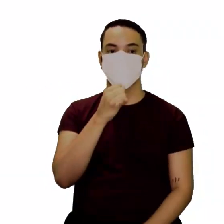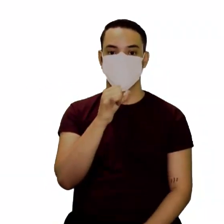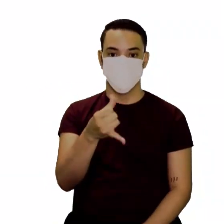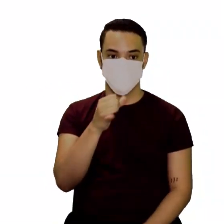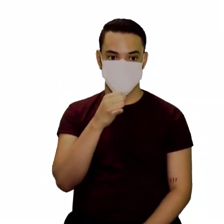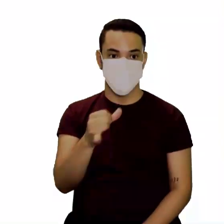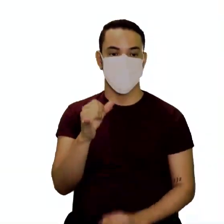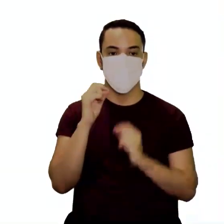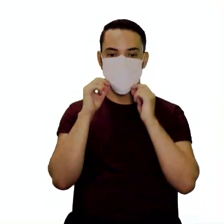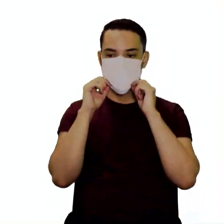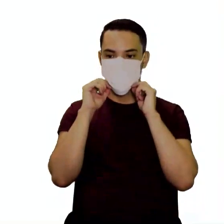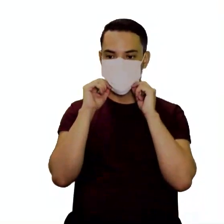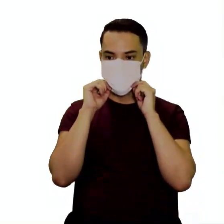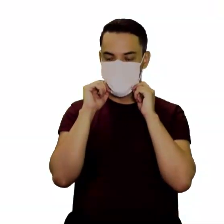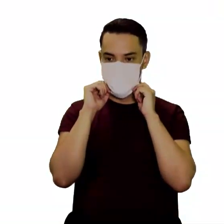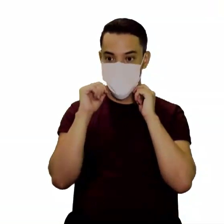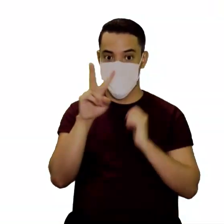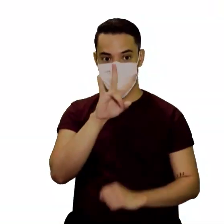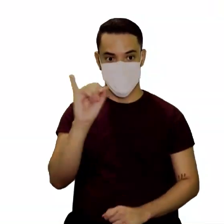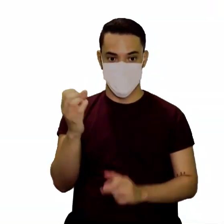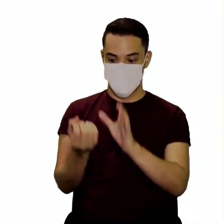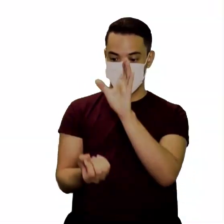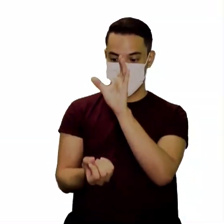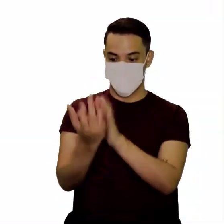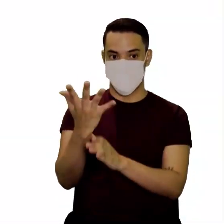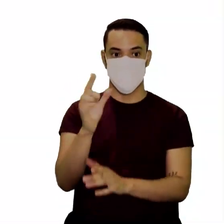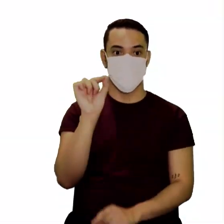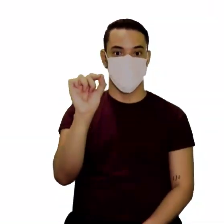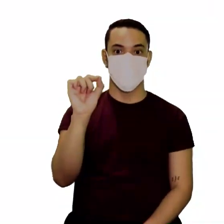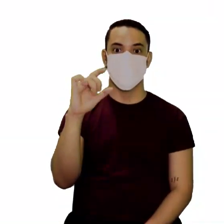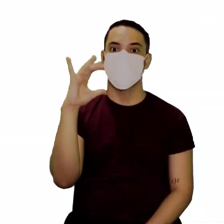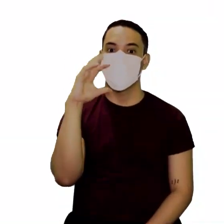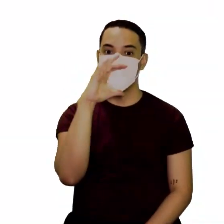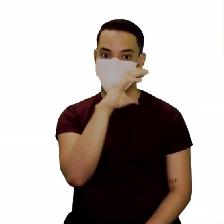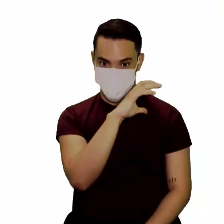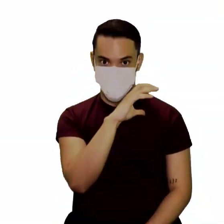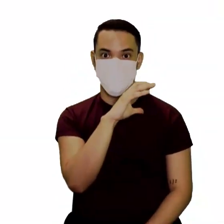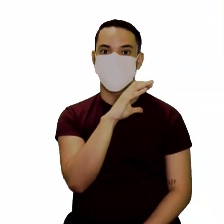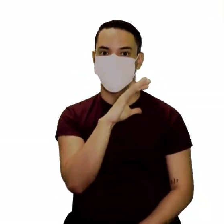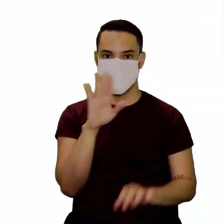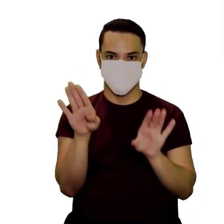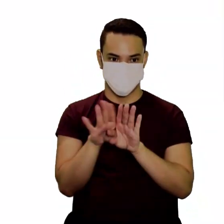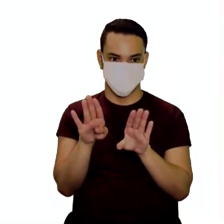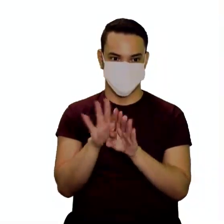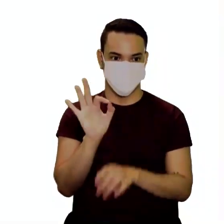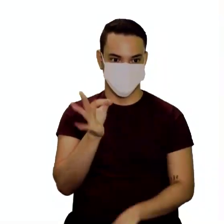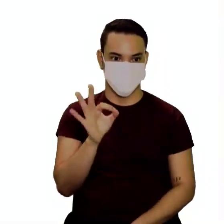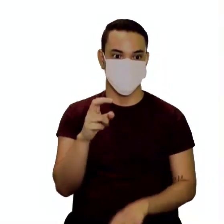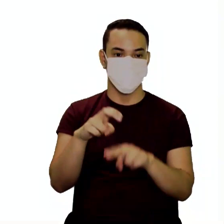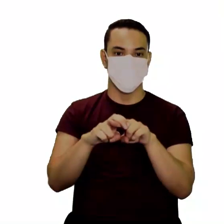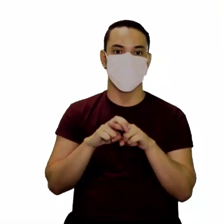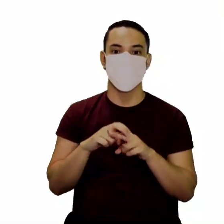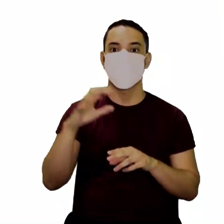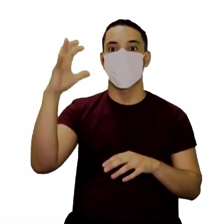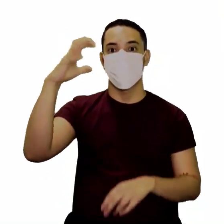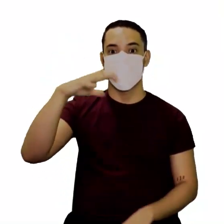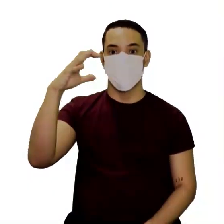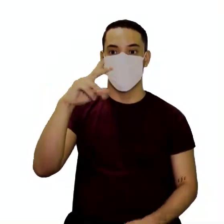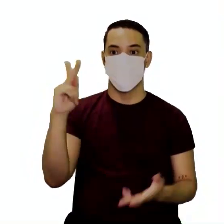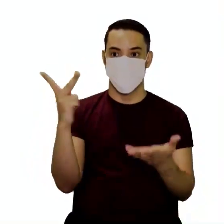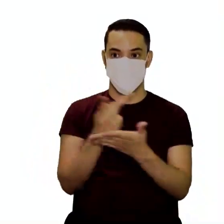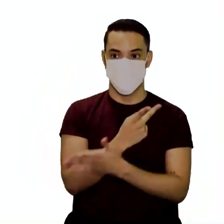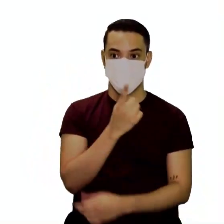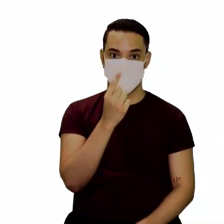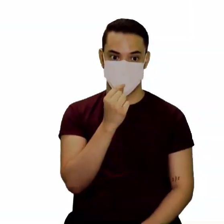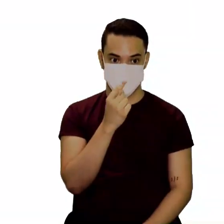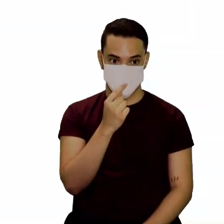vai fornecer o quê? Calor, né? Fornece calor, esquentando a água.